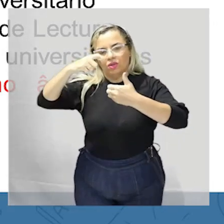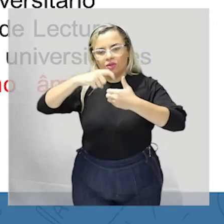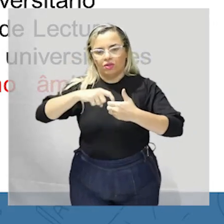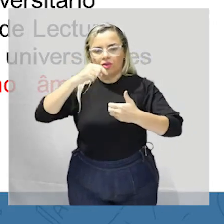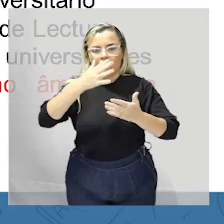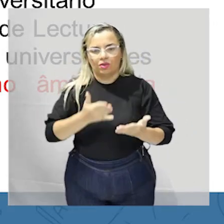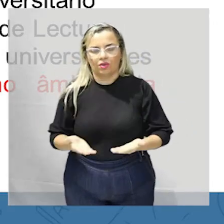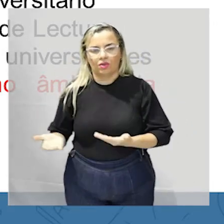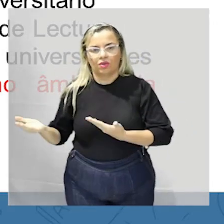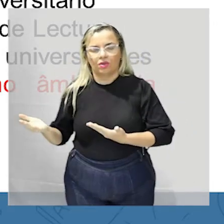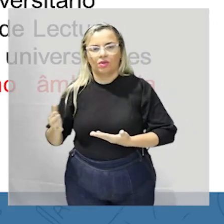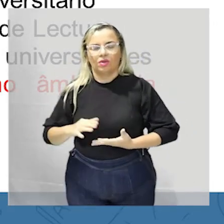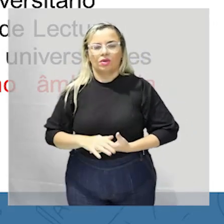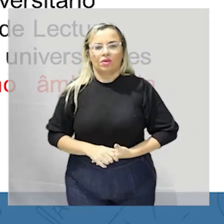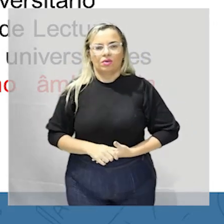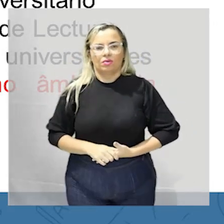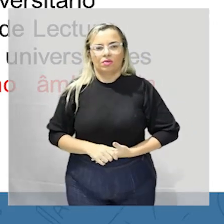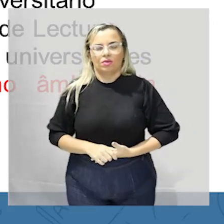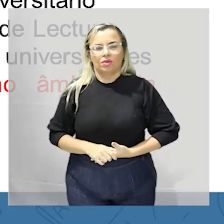essa questão,